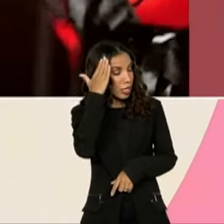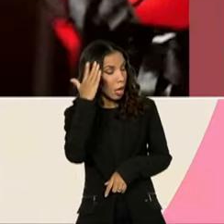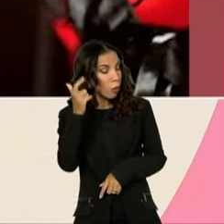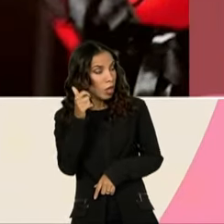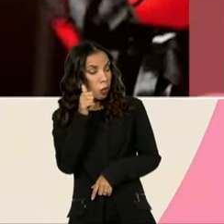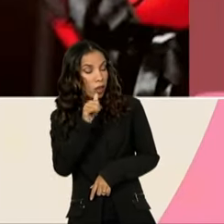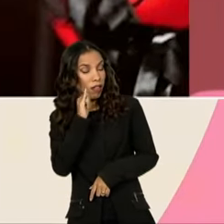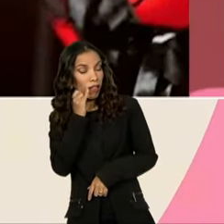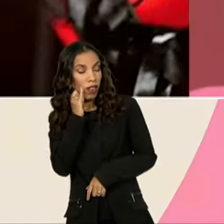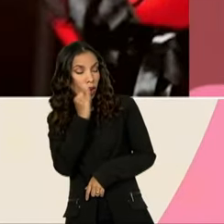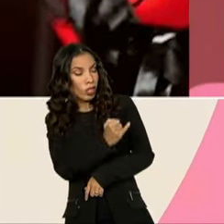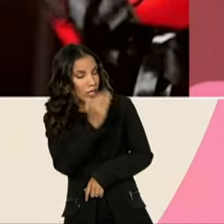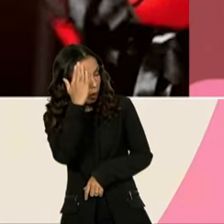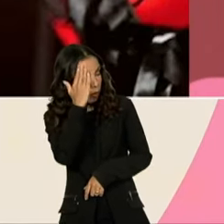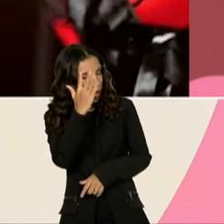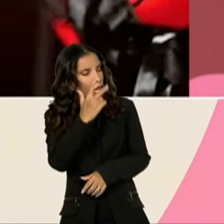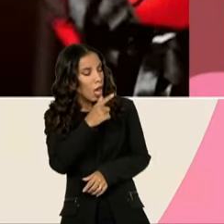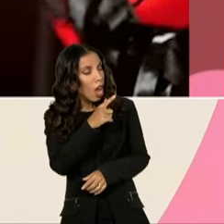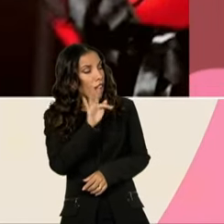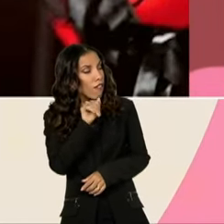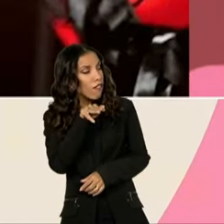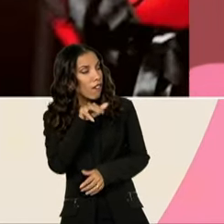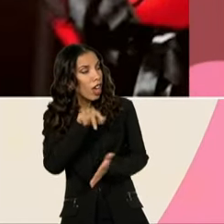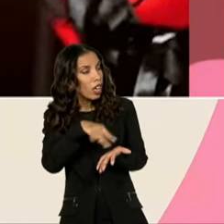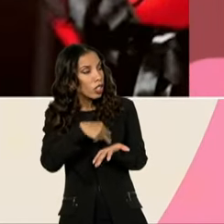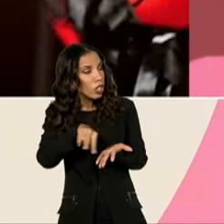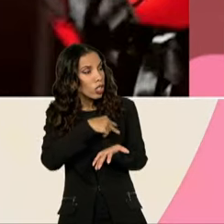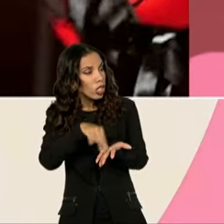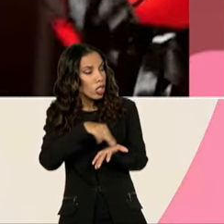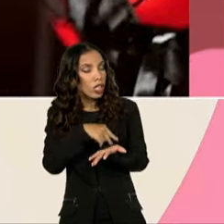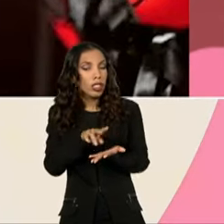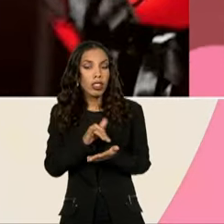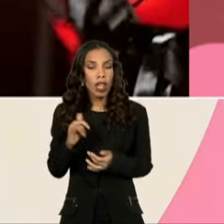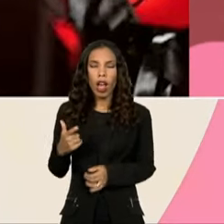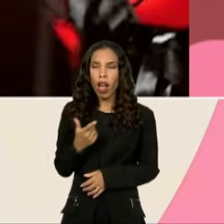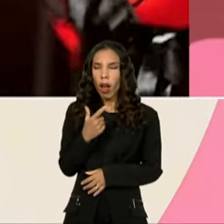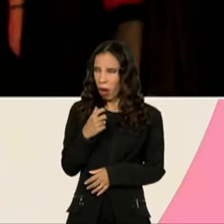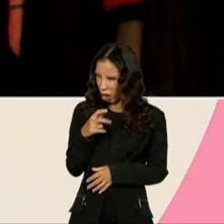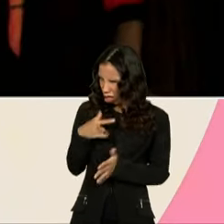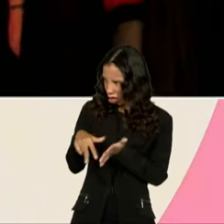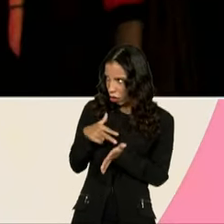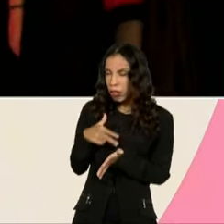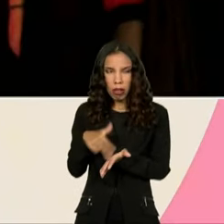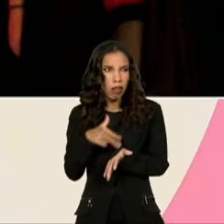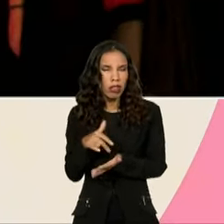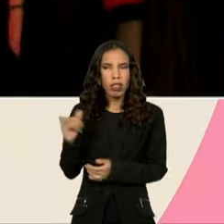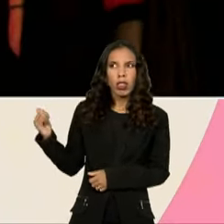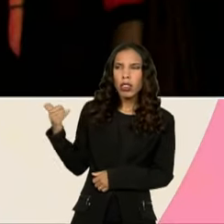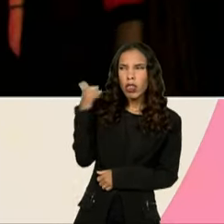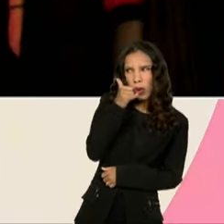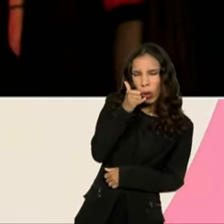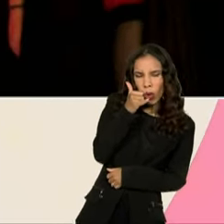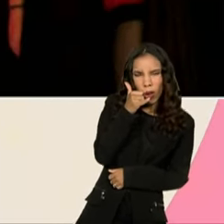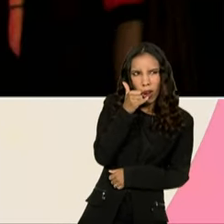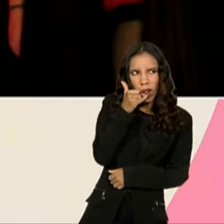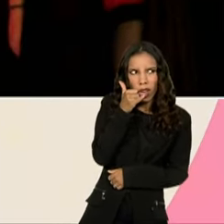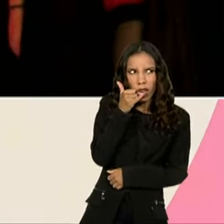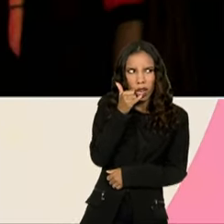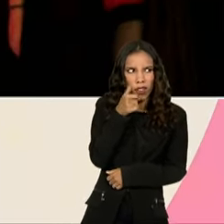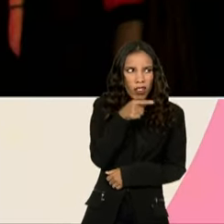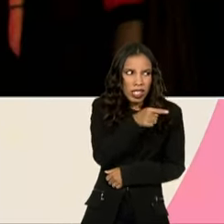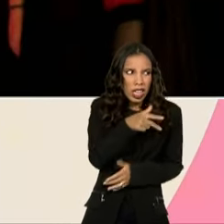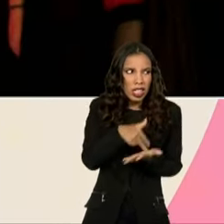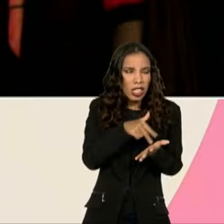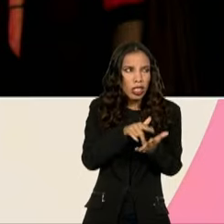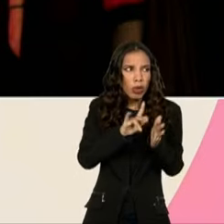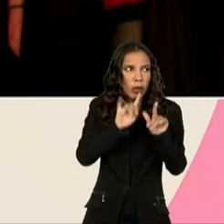Dança. Aí ele me ligou. A gente vai fazer uma mensagem de fim de ano e a gente quer coisas que as pessoas não imaginam. Você dança? Eu falei, danço. Eu